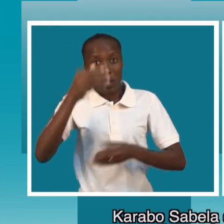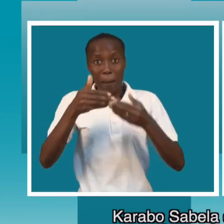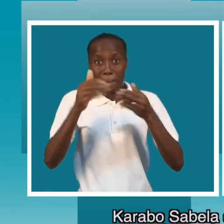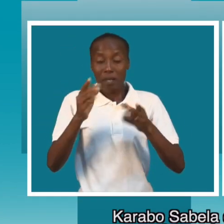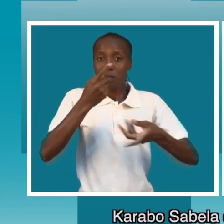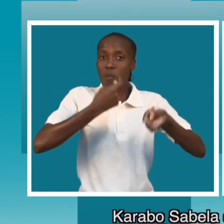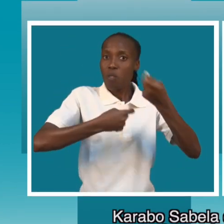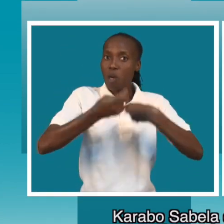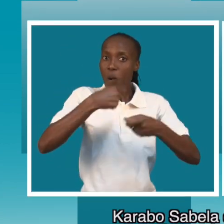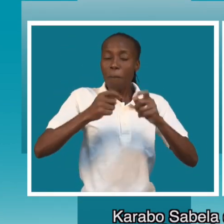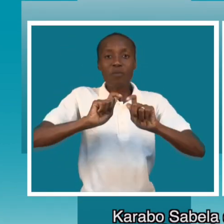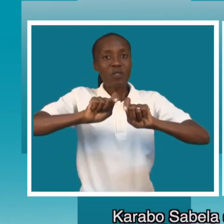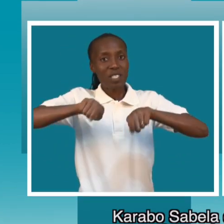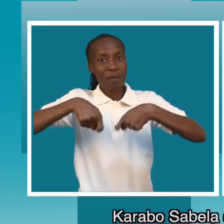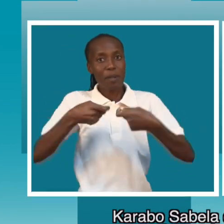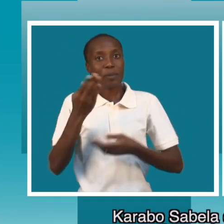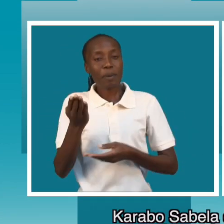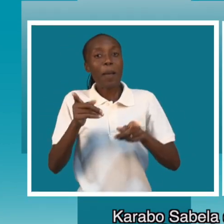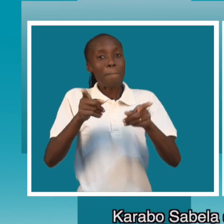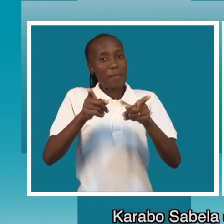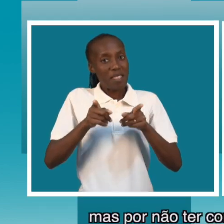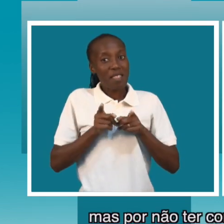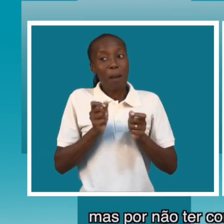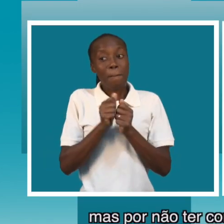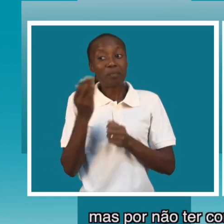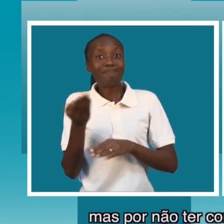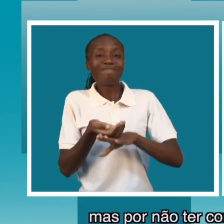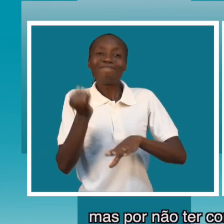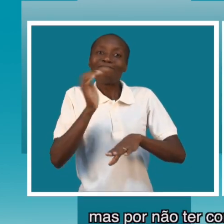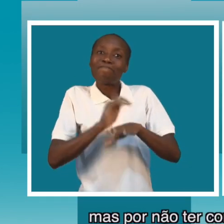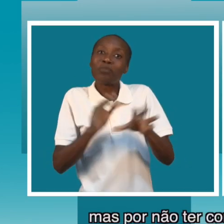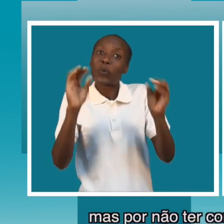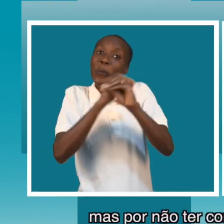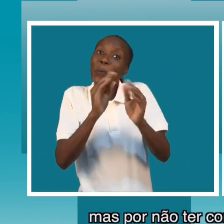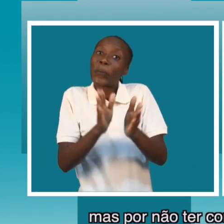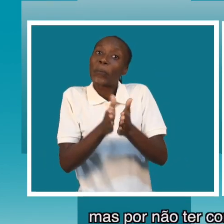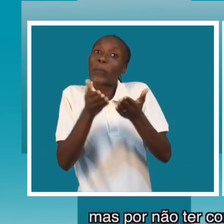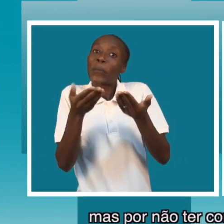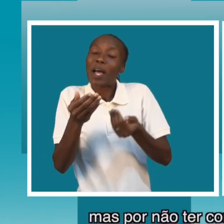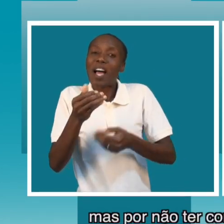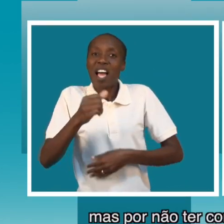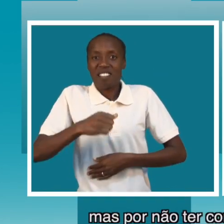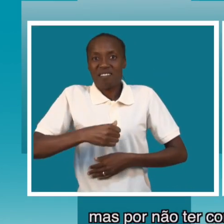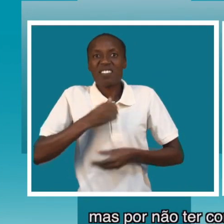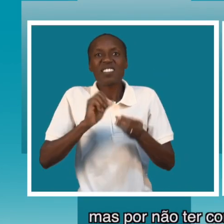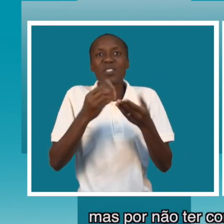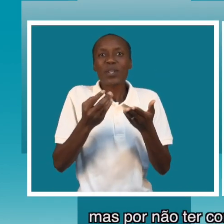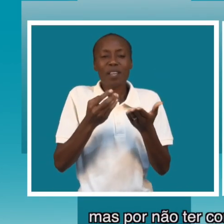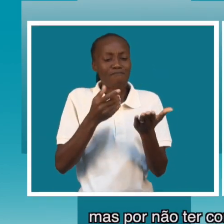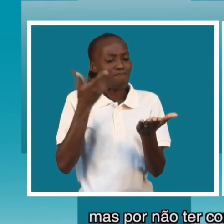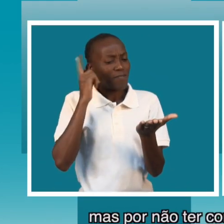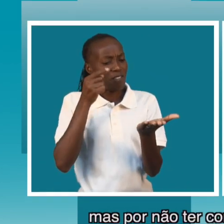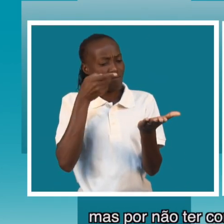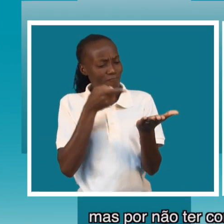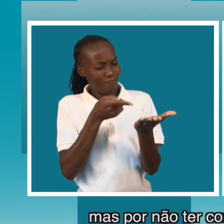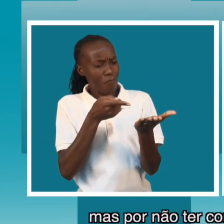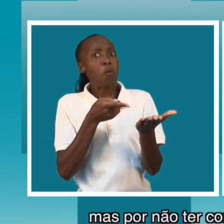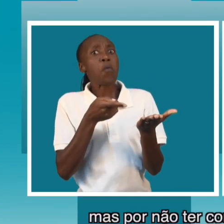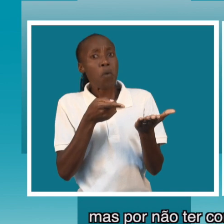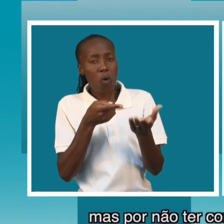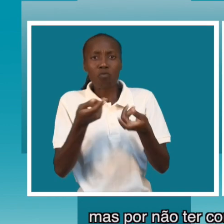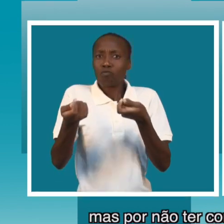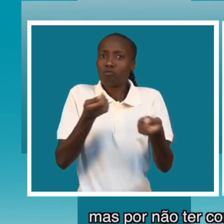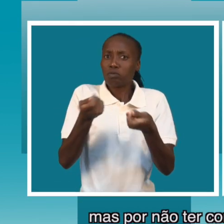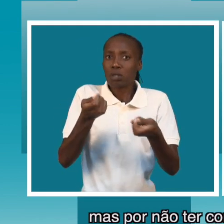um negócio próprio de venda de calçado feminino. Mas por não ter conhecimento de gestão, vê no e-conta uma